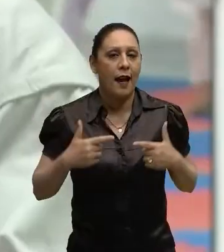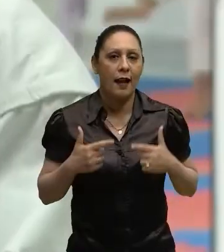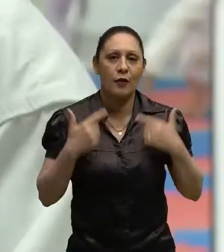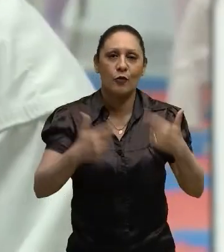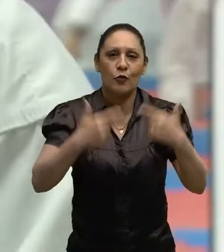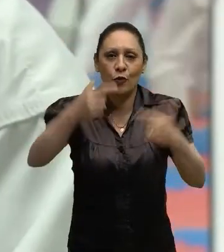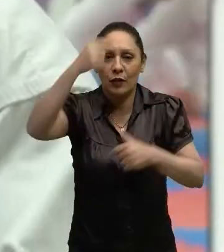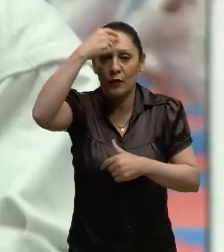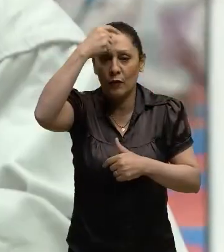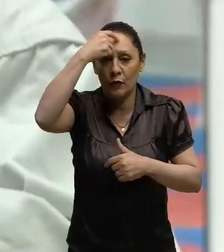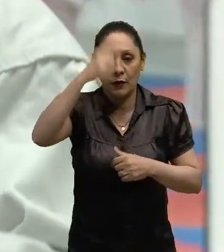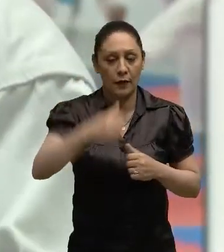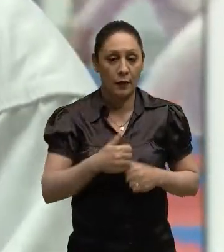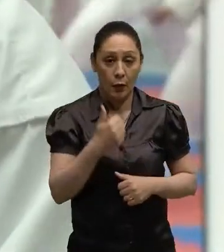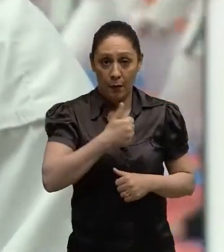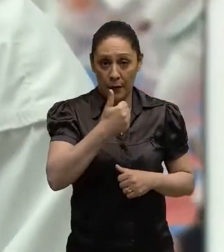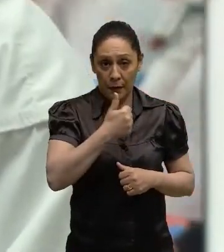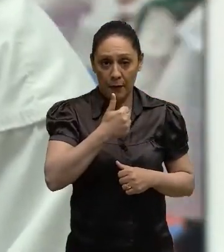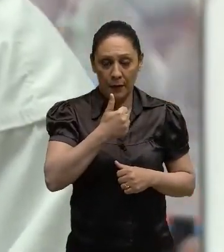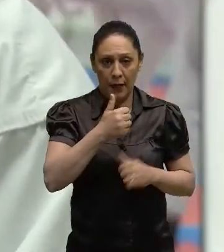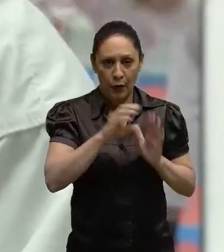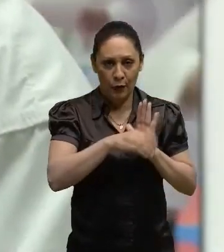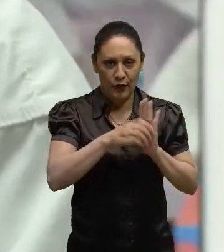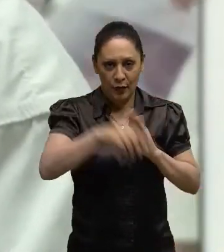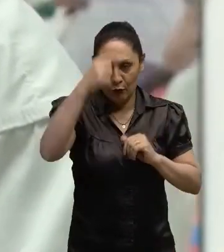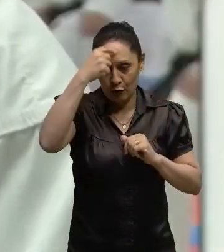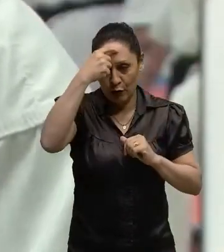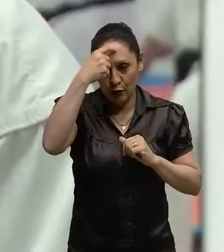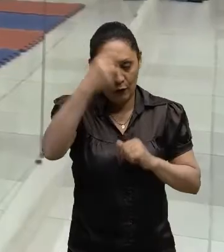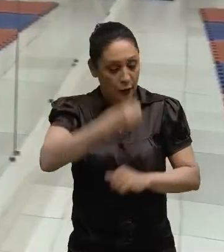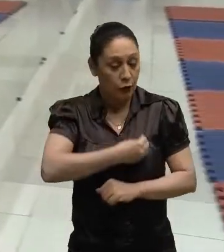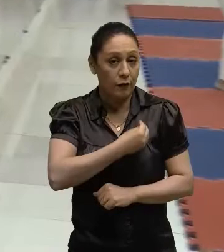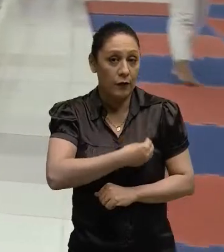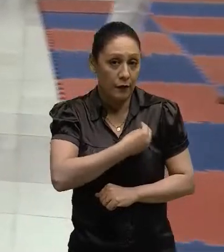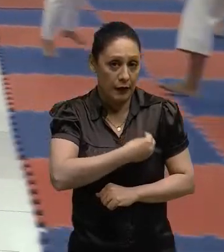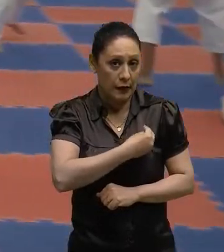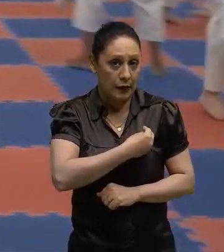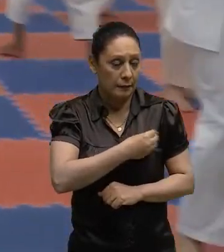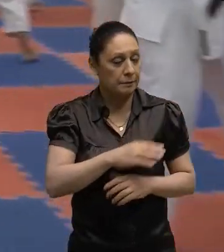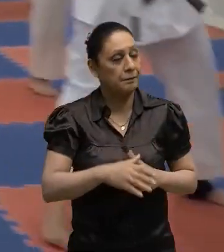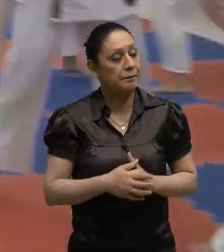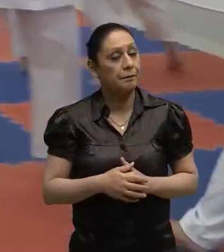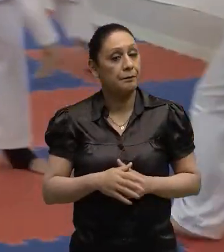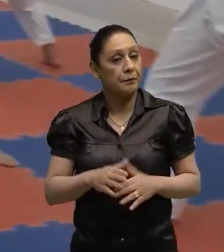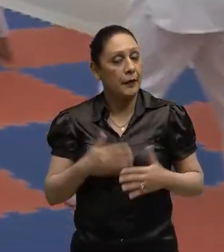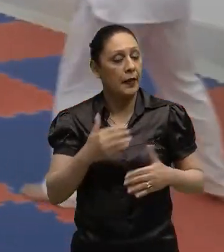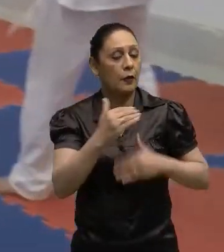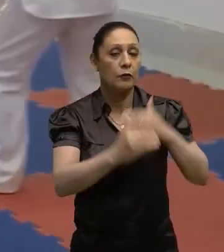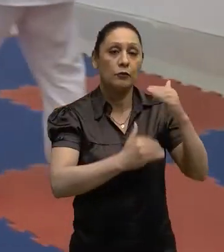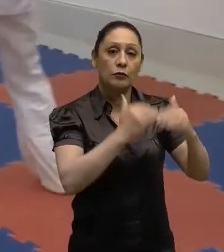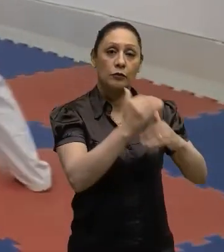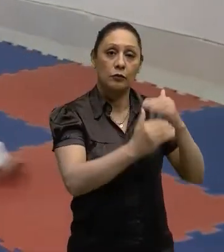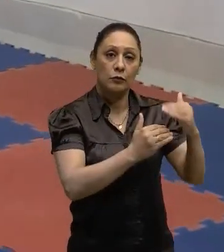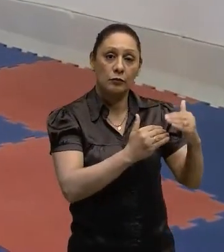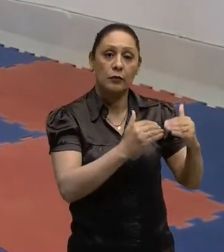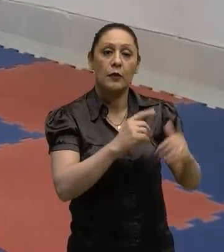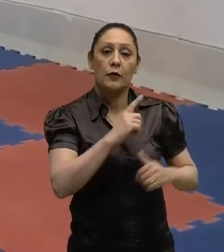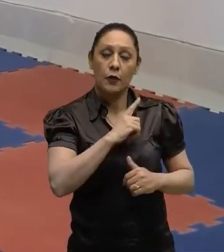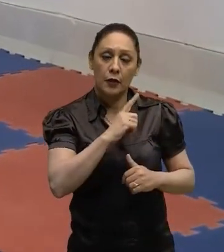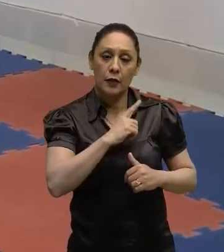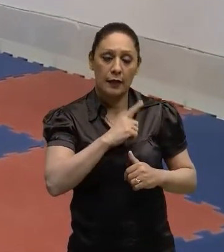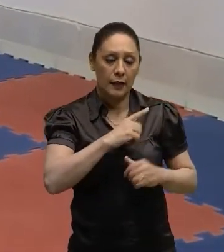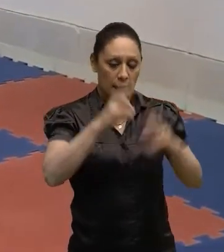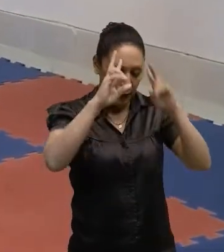A primeira noção de luta é isso, né? A sobrevivência. E no desenrolar da luta, você tem a